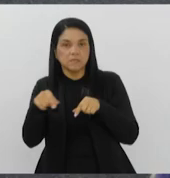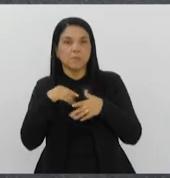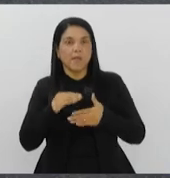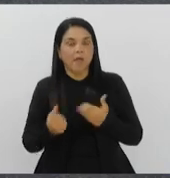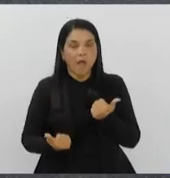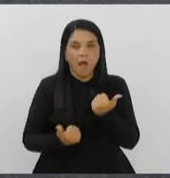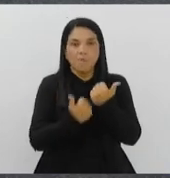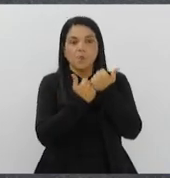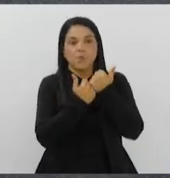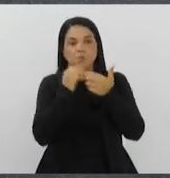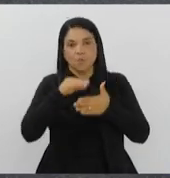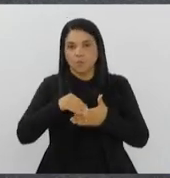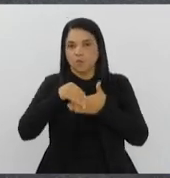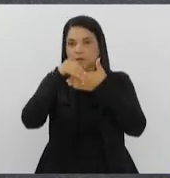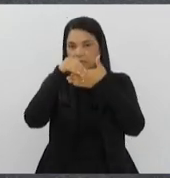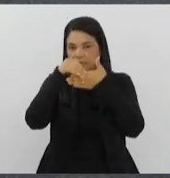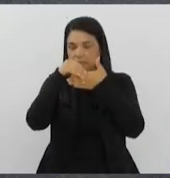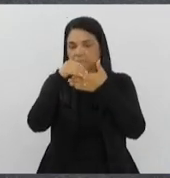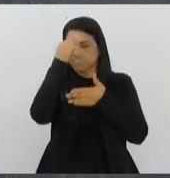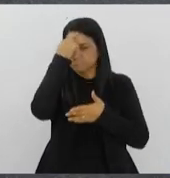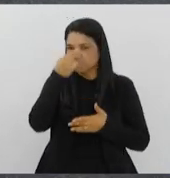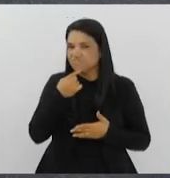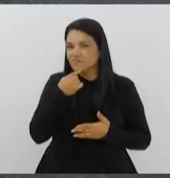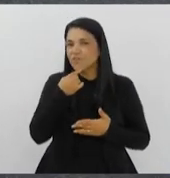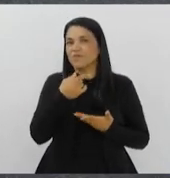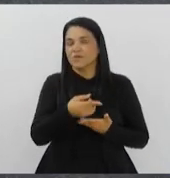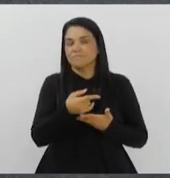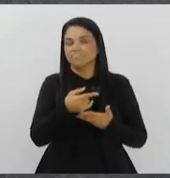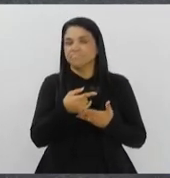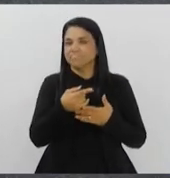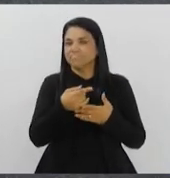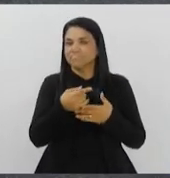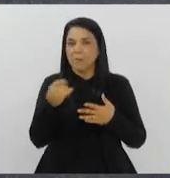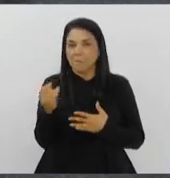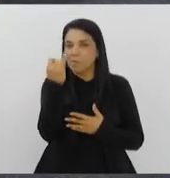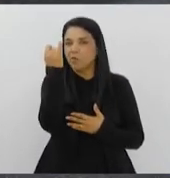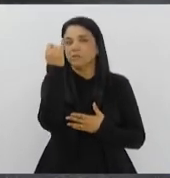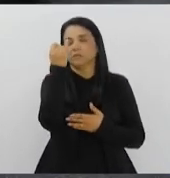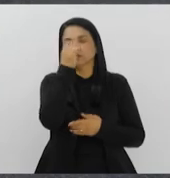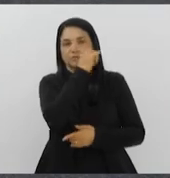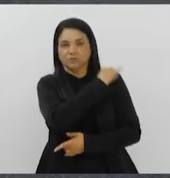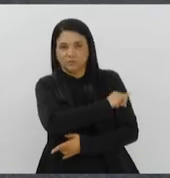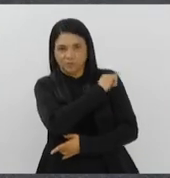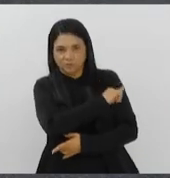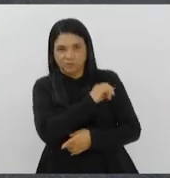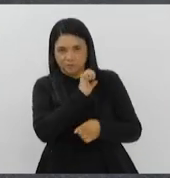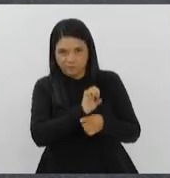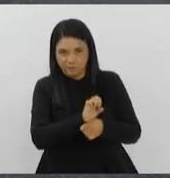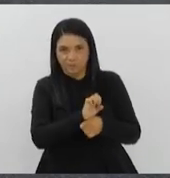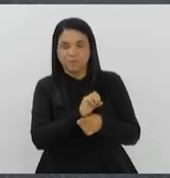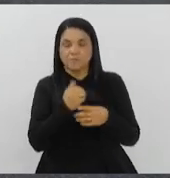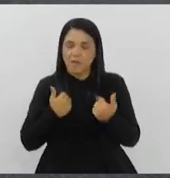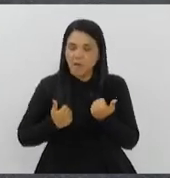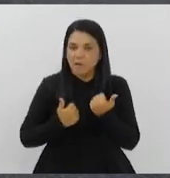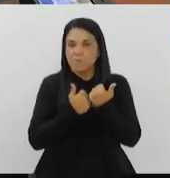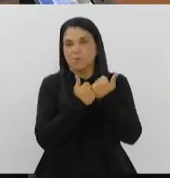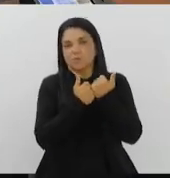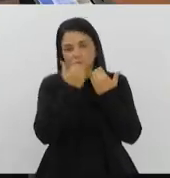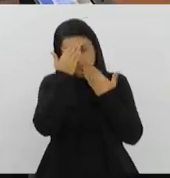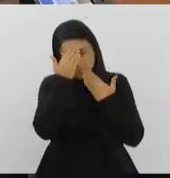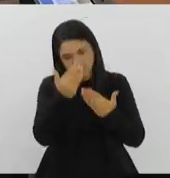figura que é uma liderança nata aqui no Estado do Rio de Janeiro, que sem sua ajuda a gente não caminha. Obrigada,